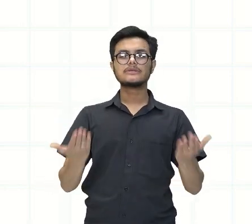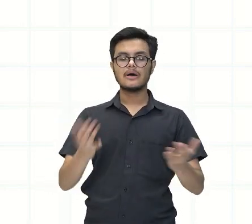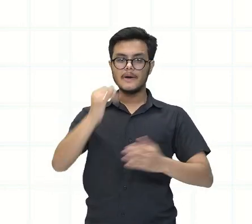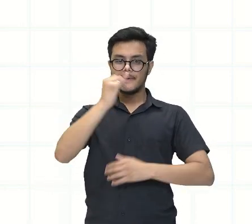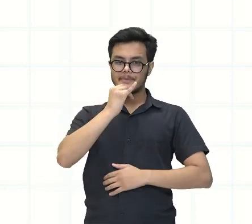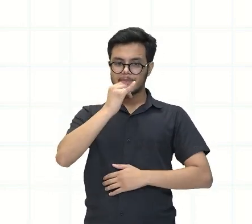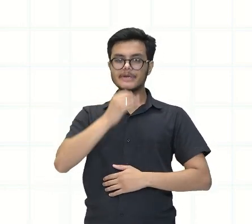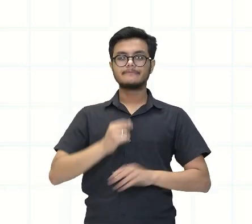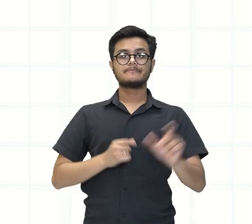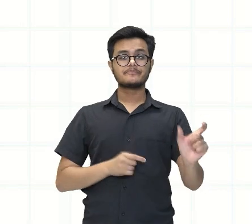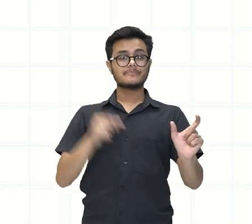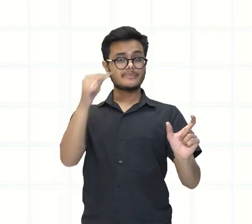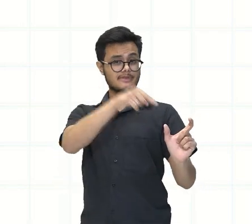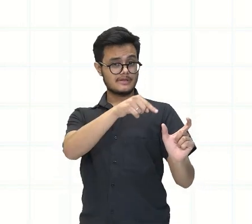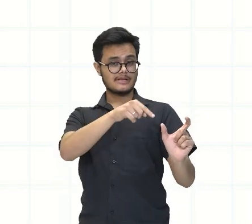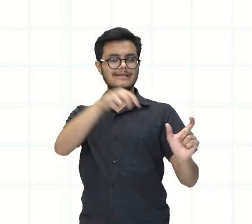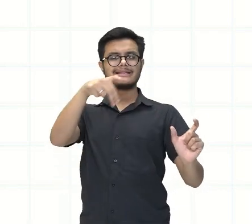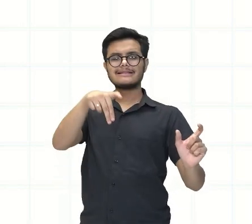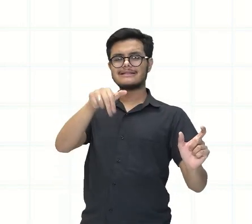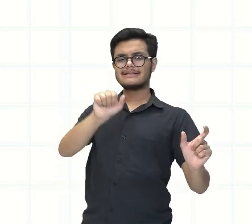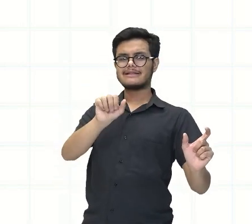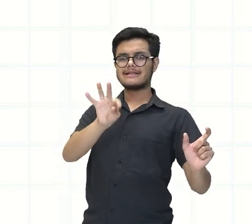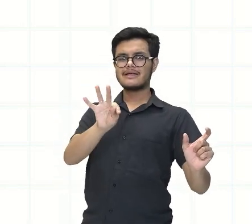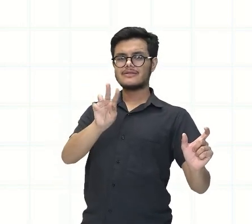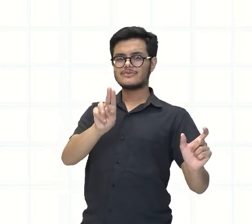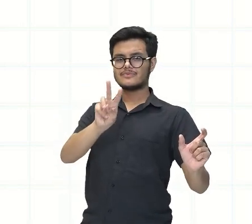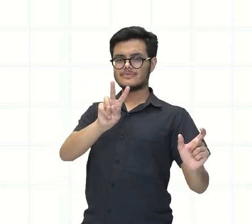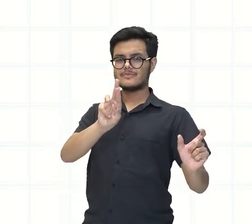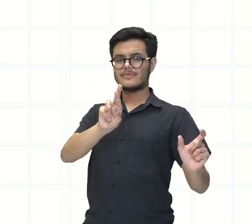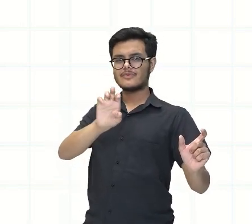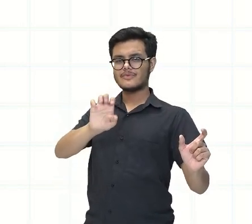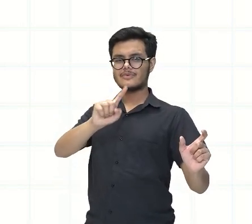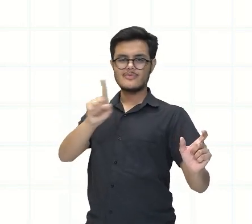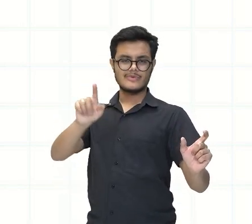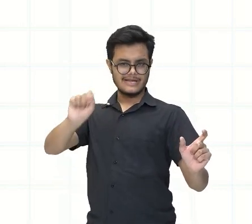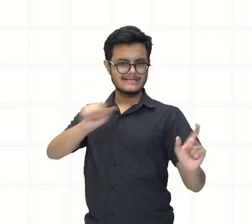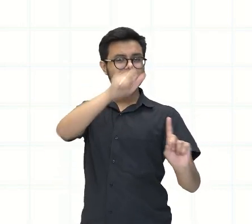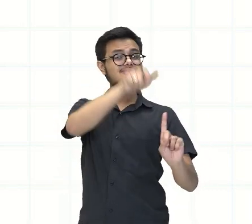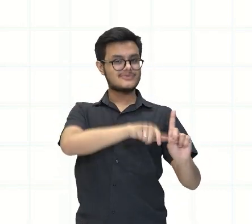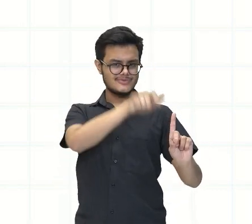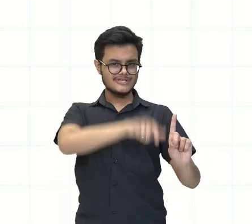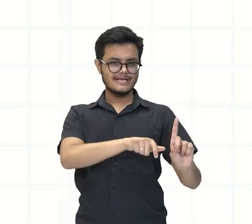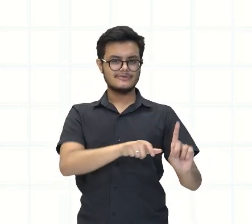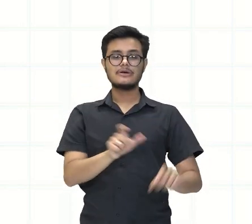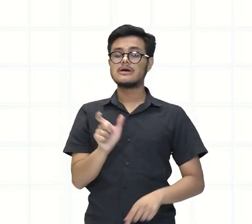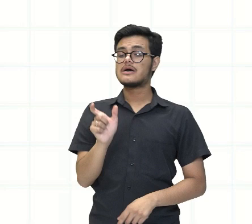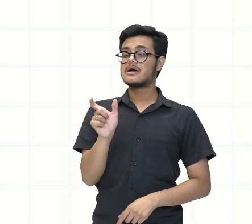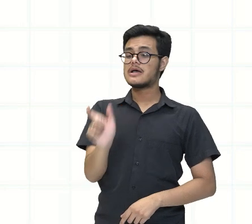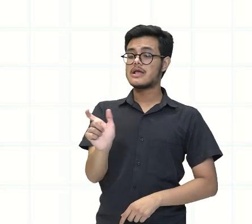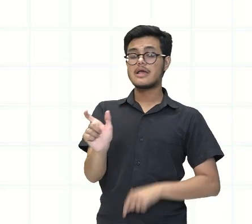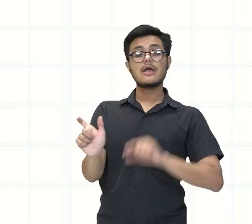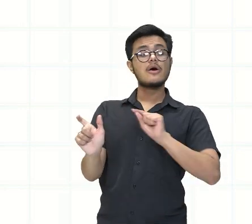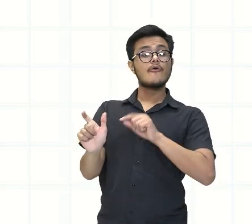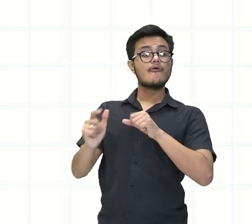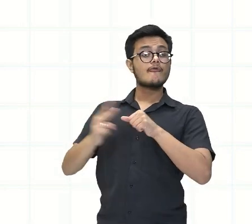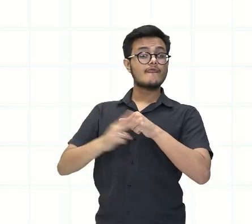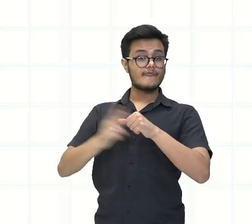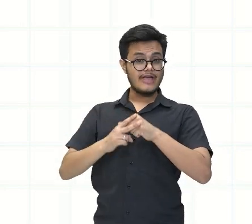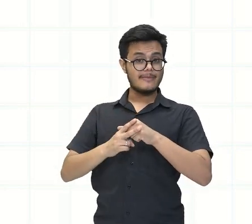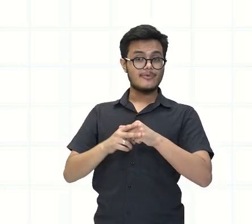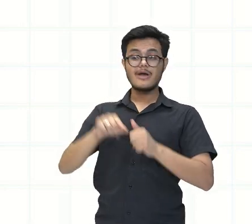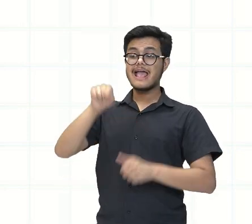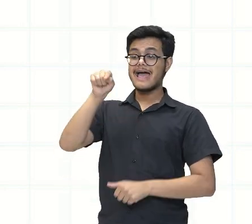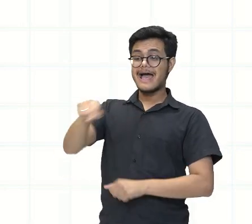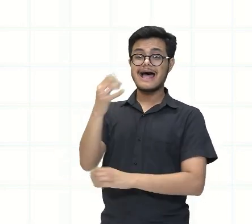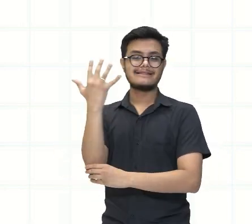o seguinte, que o meu sujeito é a natureza e o meu predicado é a maior prejudicada. Então, agora olhando só para